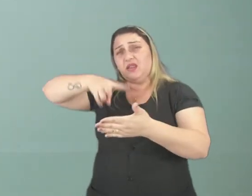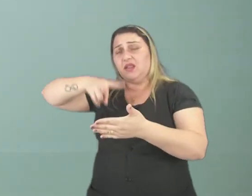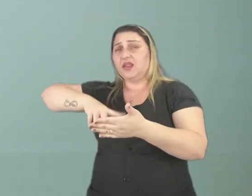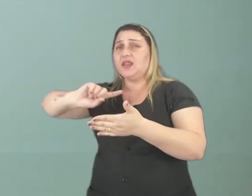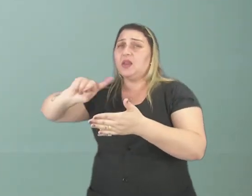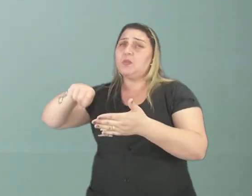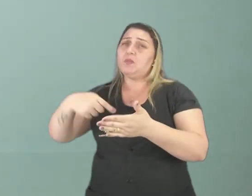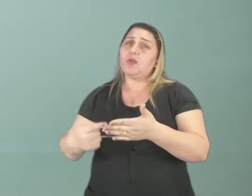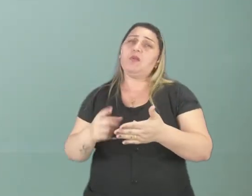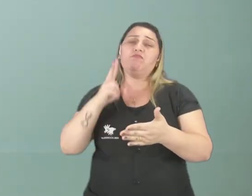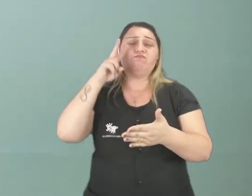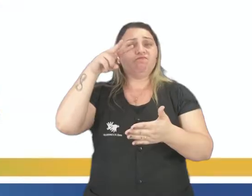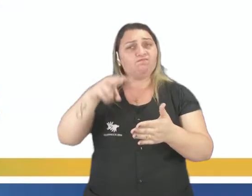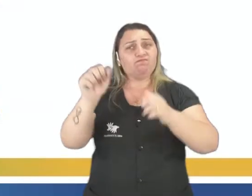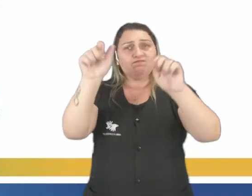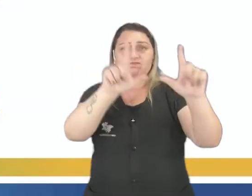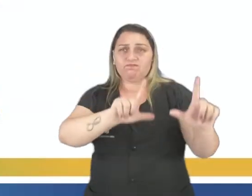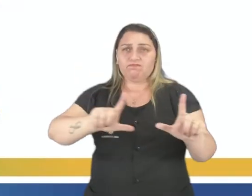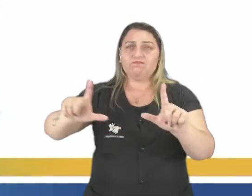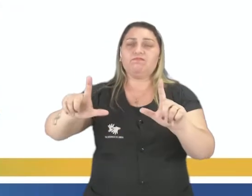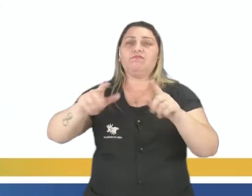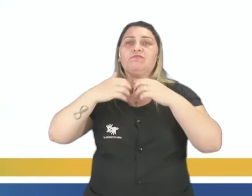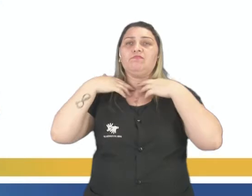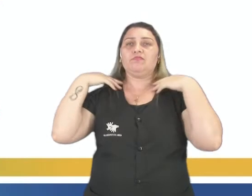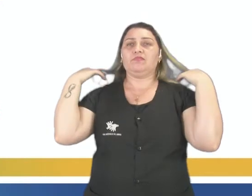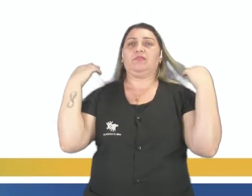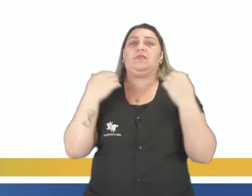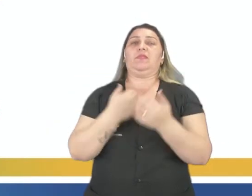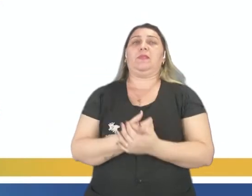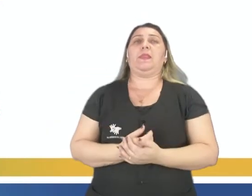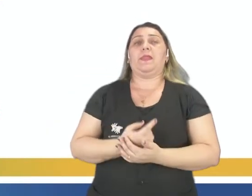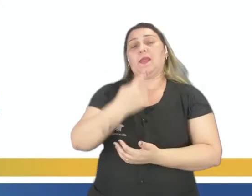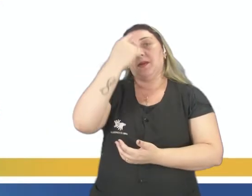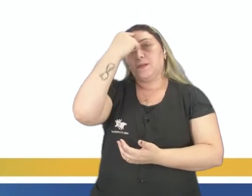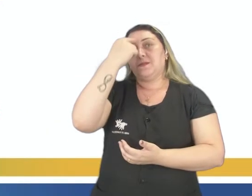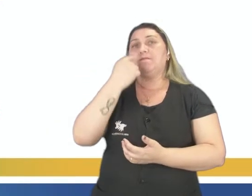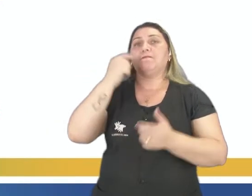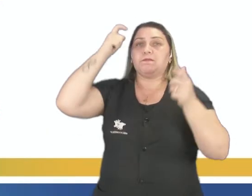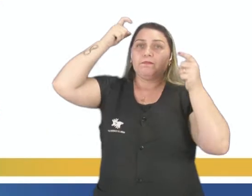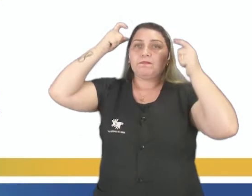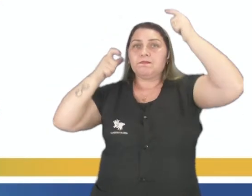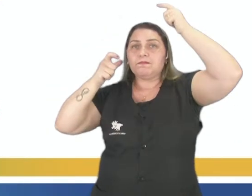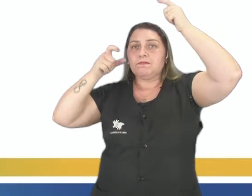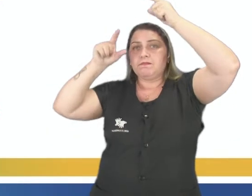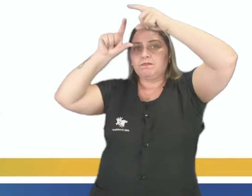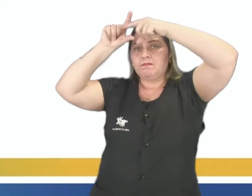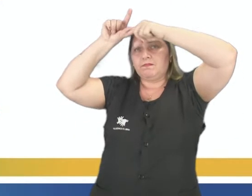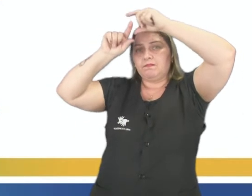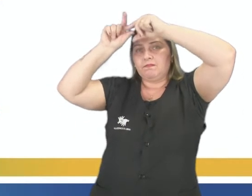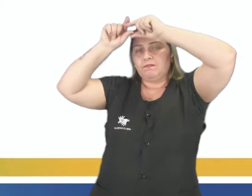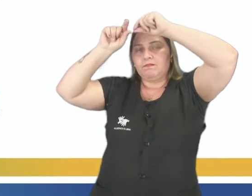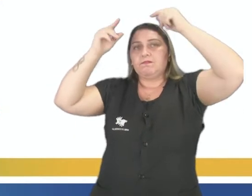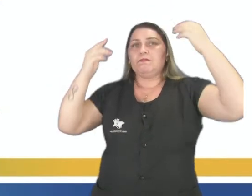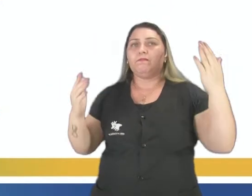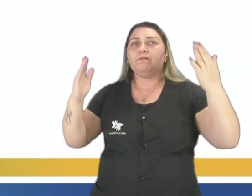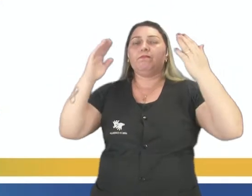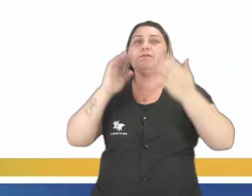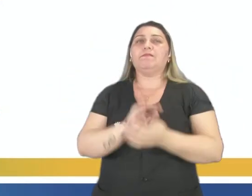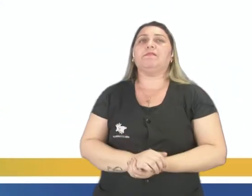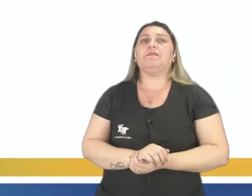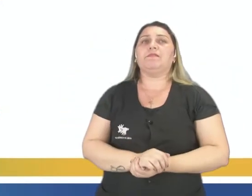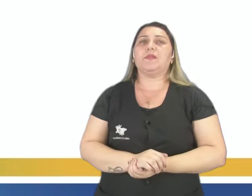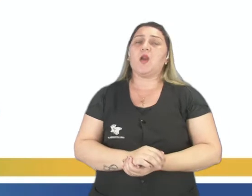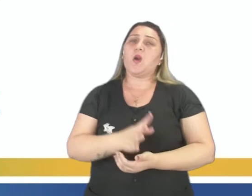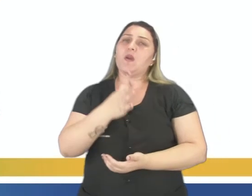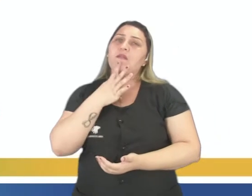depois vocês podem ver o slide direitinho, é sobre essa figura, né, Ernesto Che Guevara, né, que